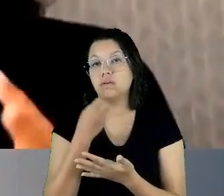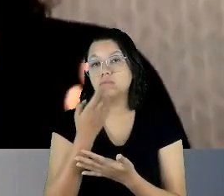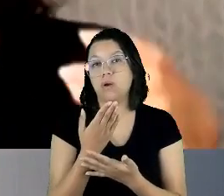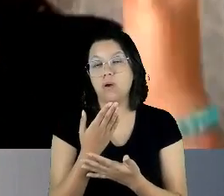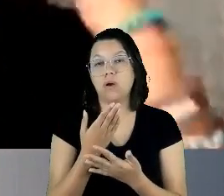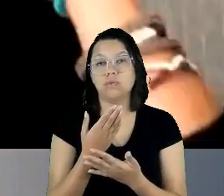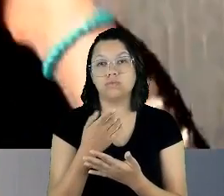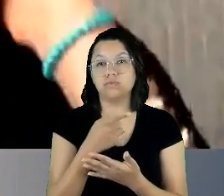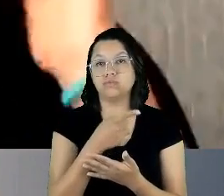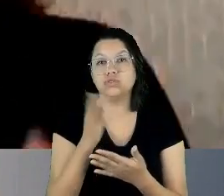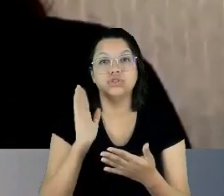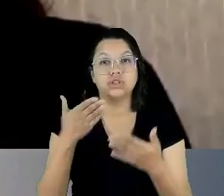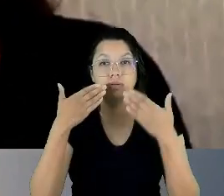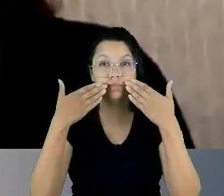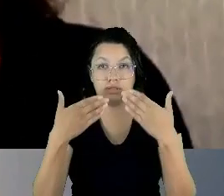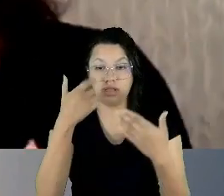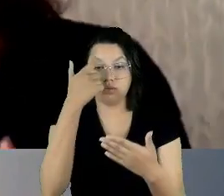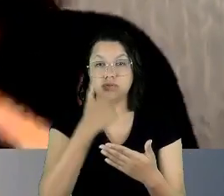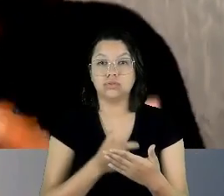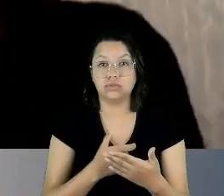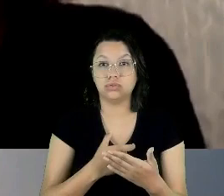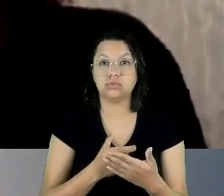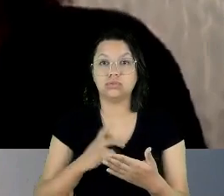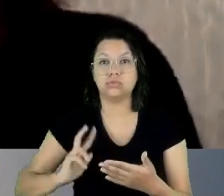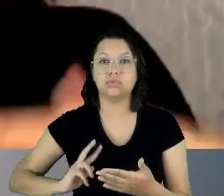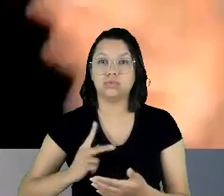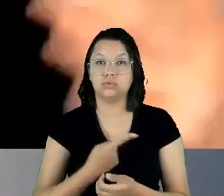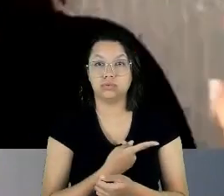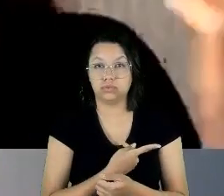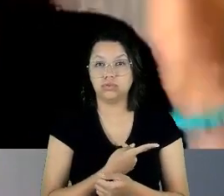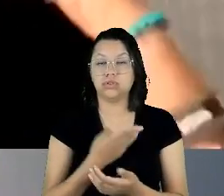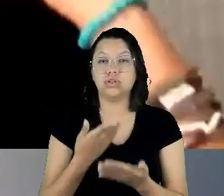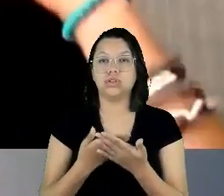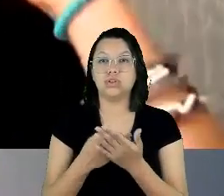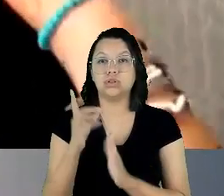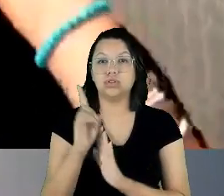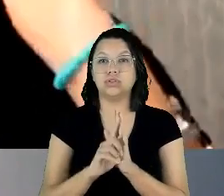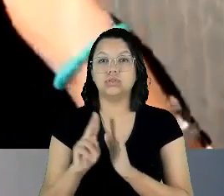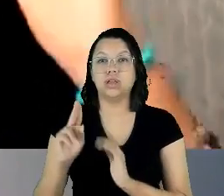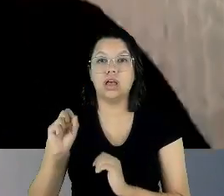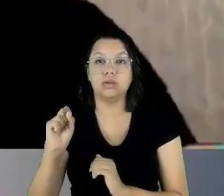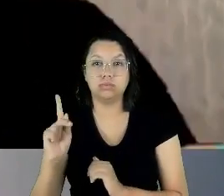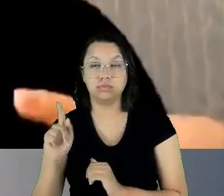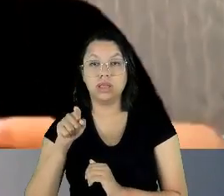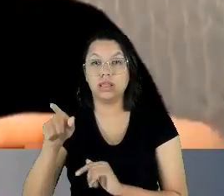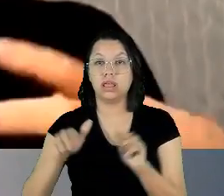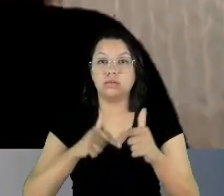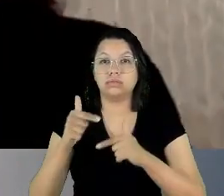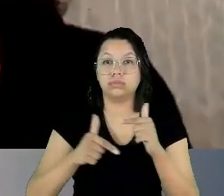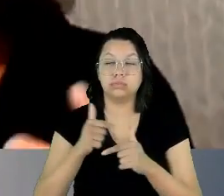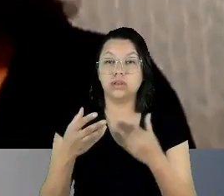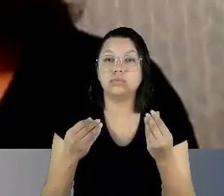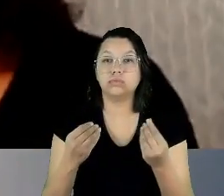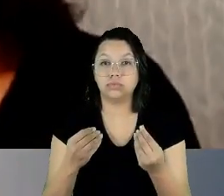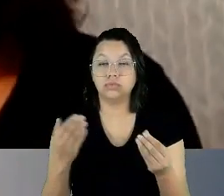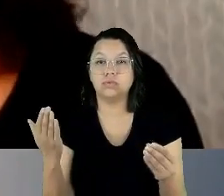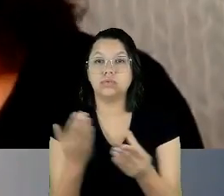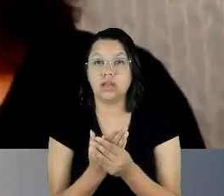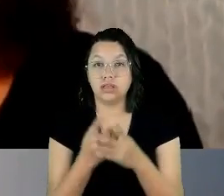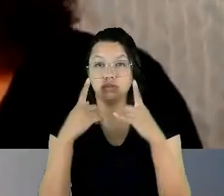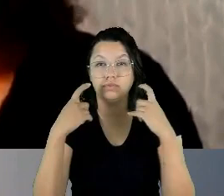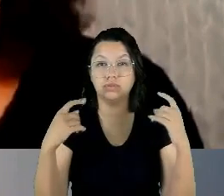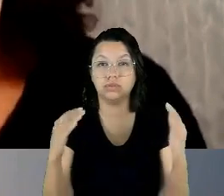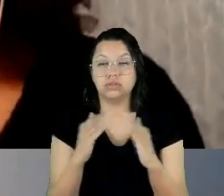Bom, como já foi apresentada, né? Eu sou uma pessoa trans e sou estudante de Direito da USP e lá eu já trabalhei muito com casos de